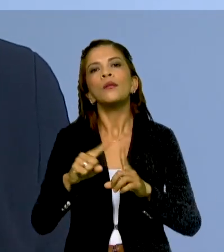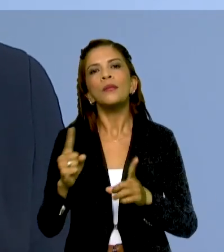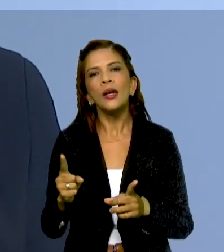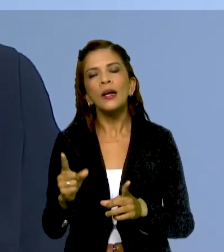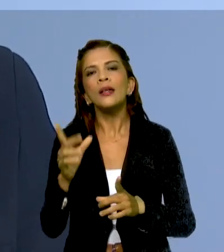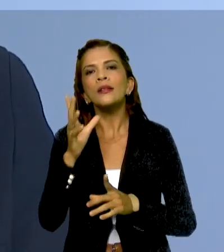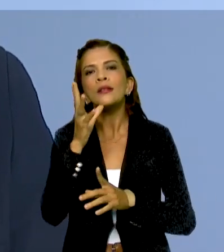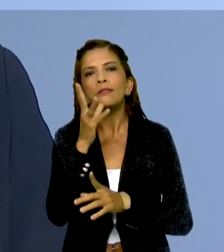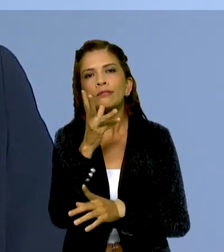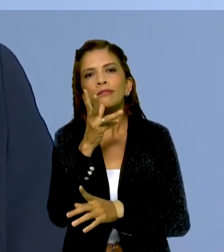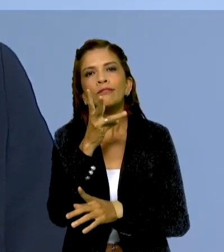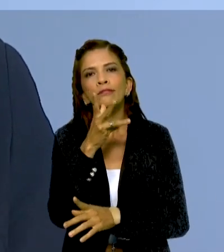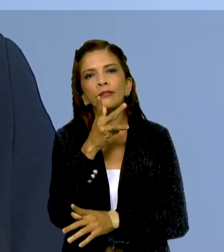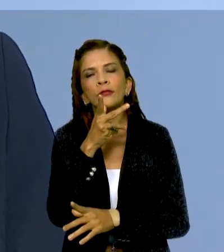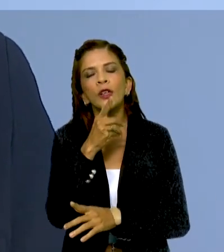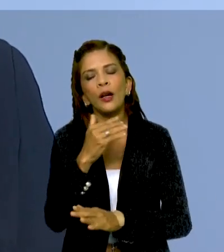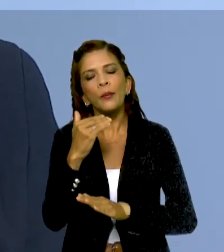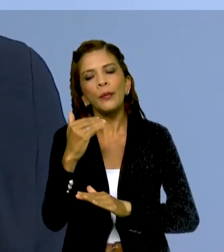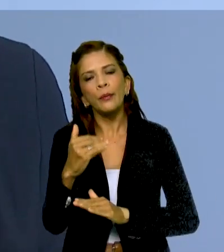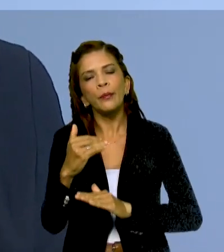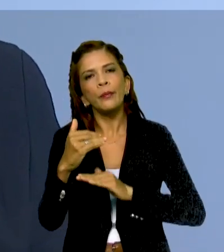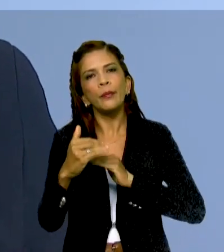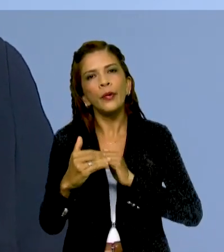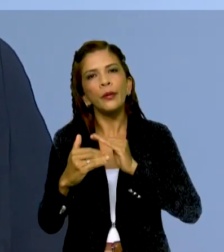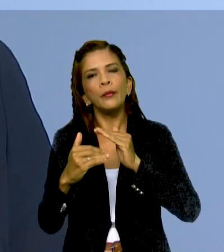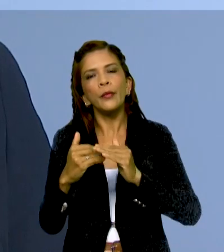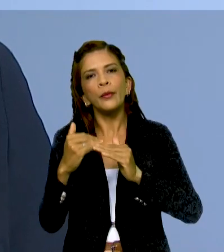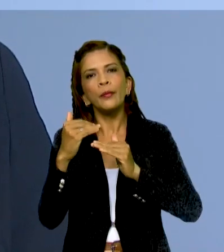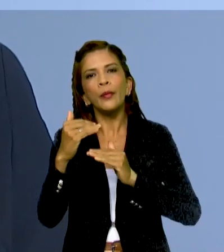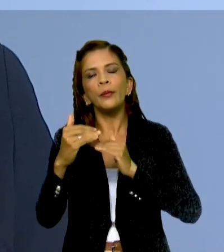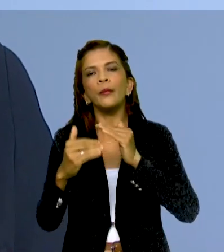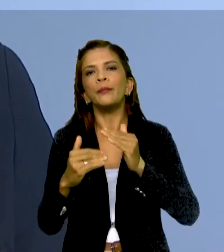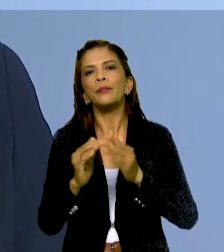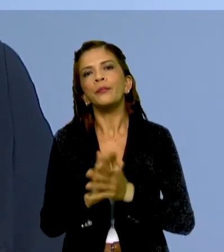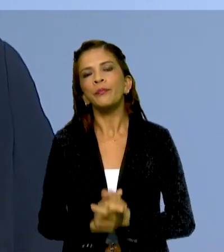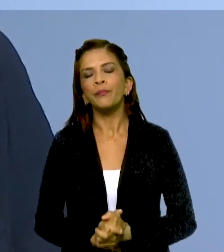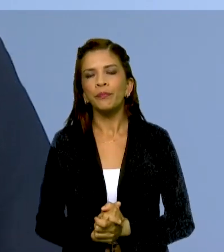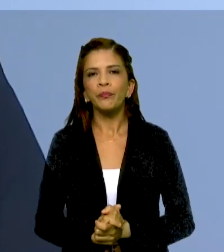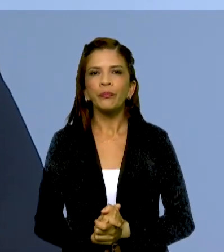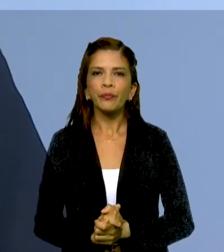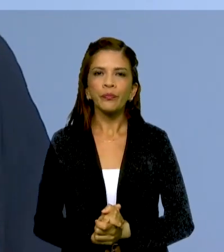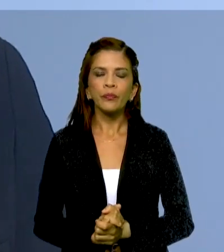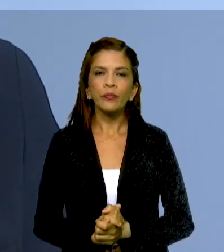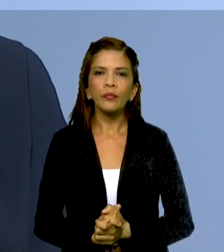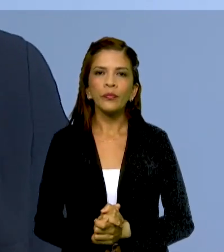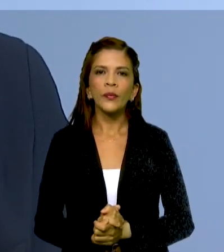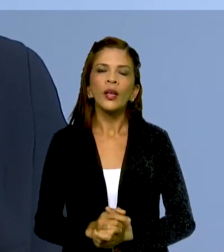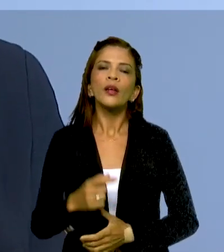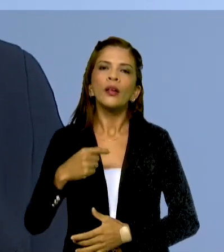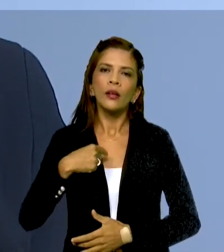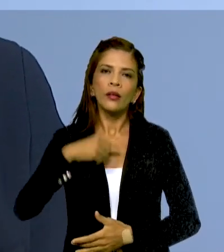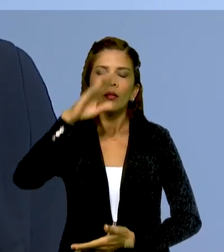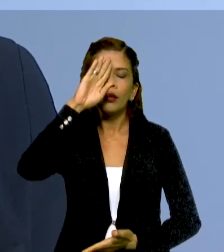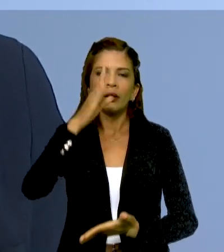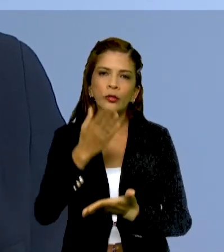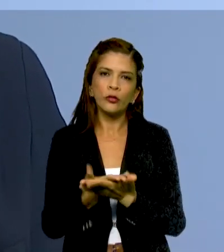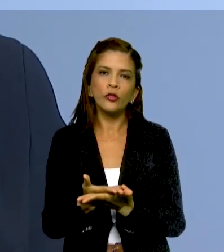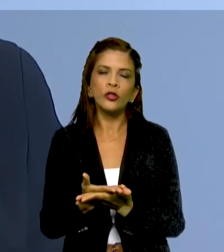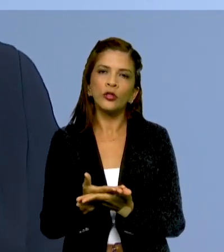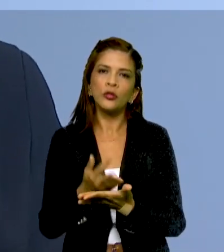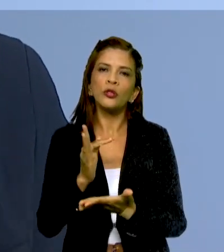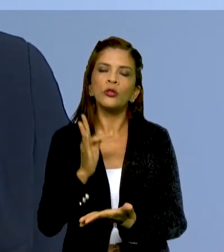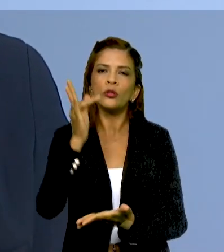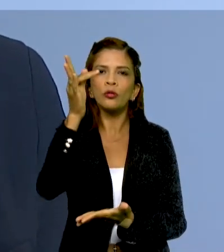trabalho de formiguinha mesmo. E aí, com o tempo, tudo vai melhorando. Mas eu tenho plena consciência, eu tenho certeza que com o tempo a